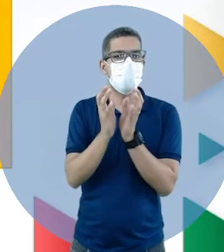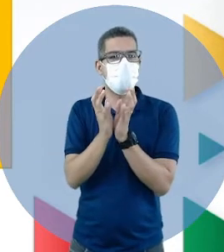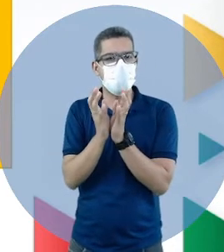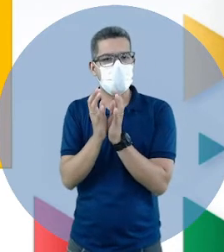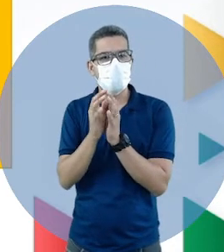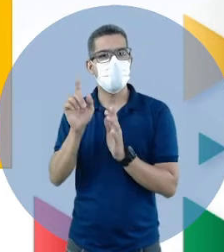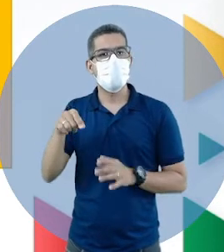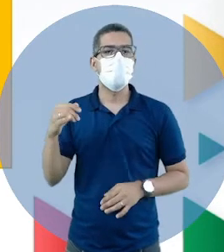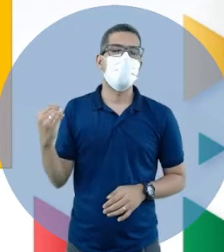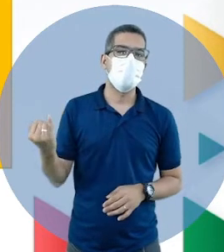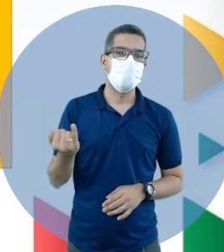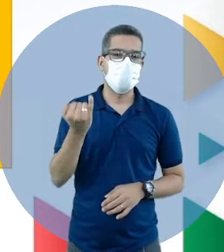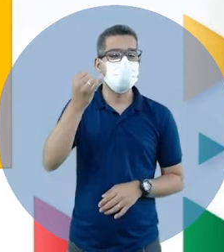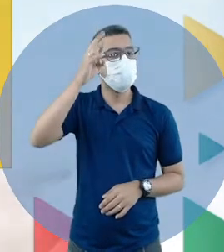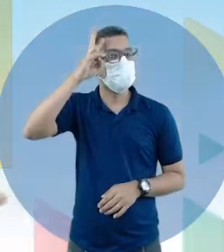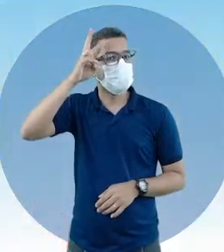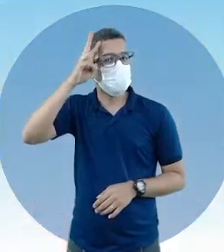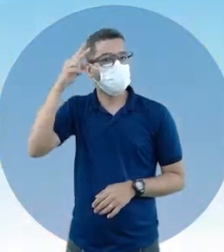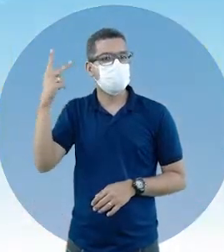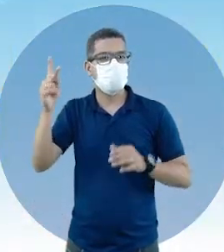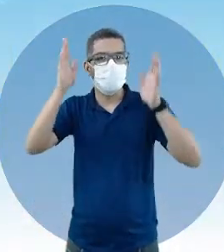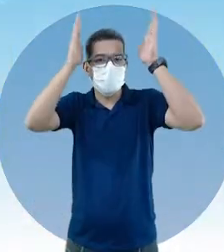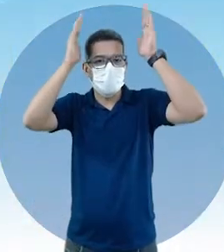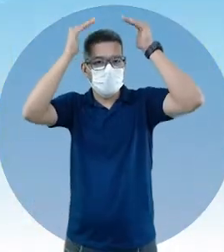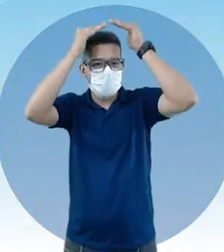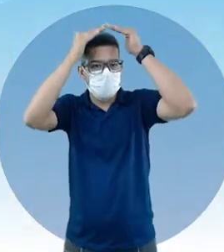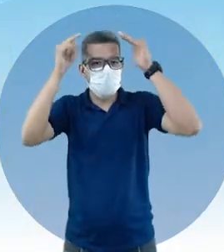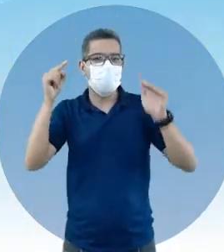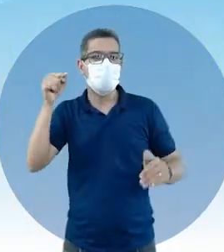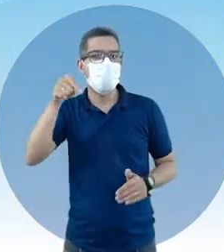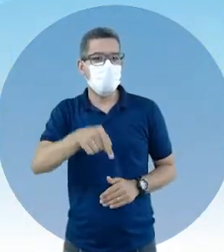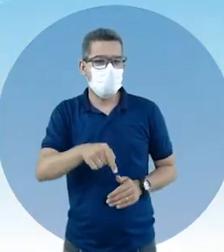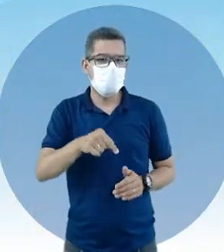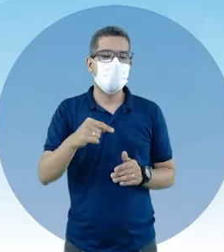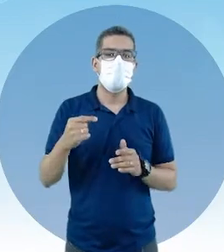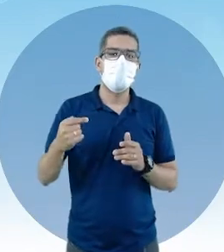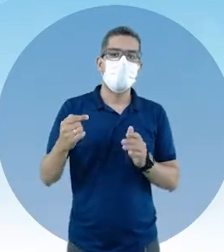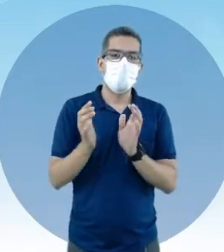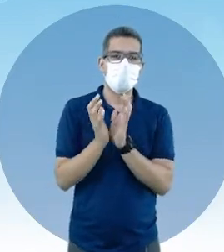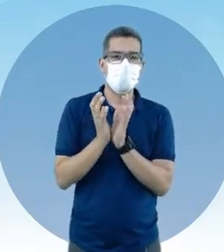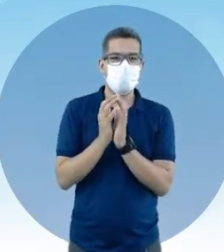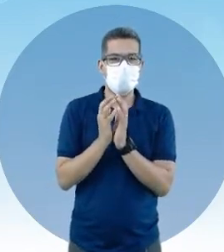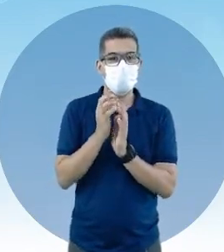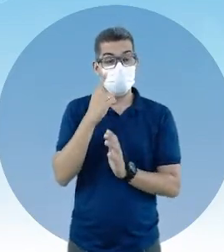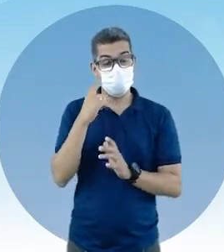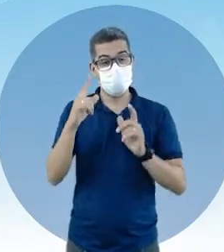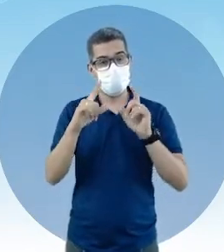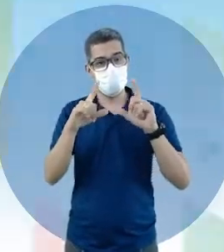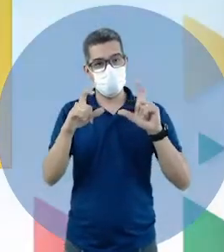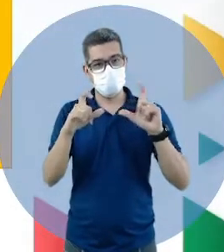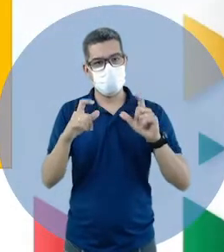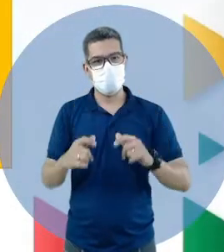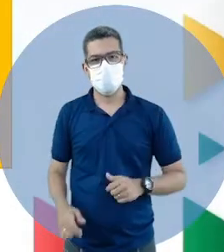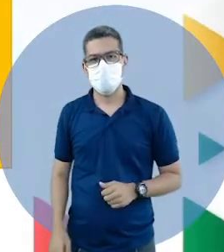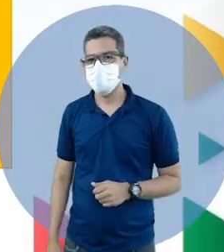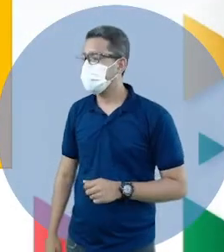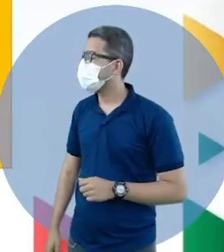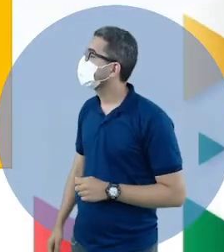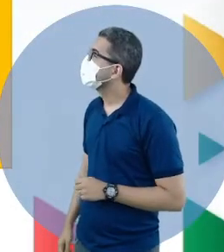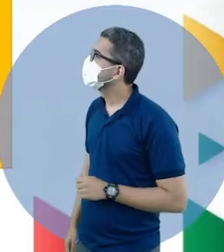é importante lembrar que esse Papa esteve aqui no Recife. Olha uma foto aí famosa,